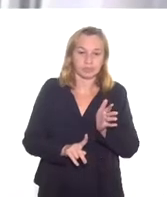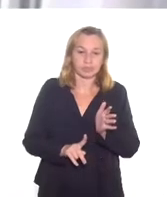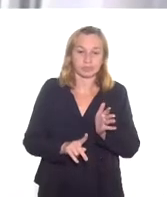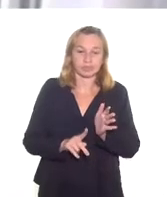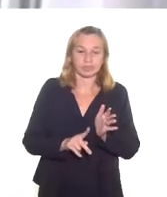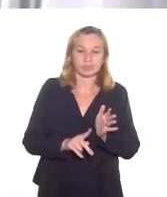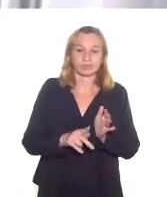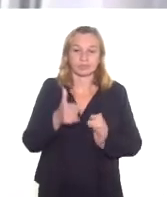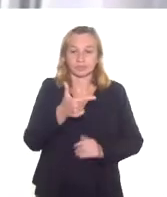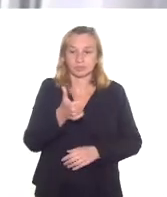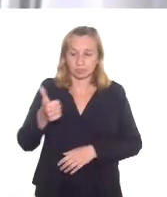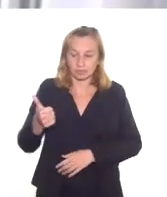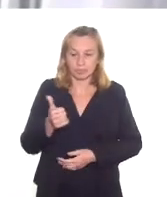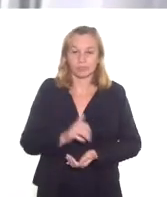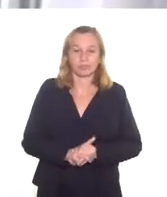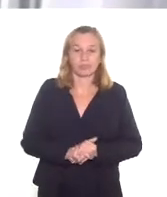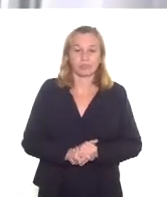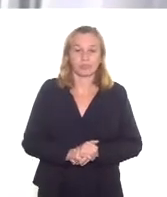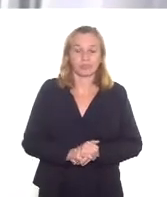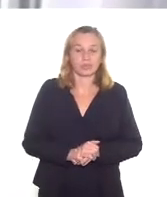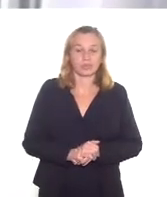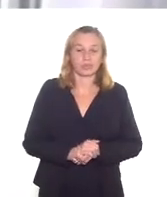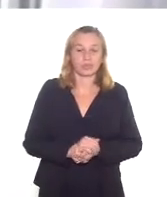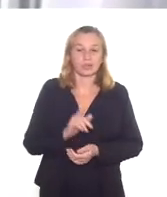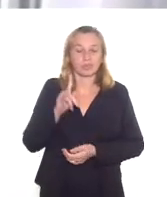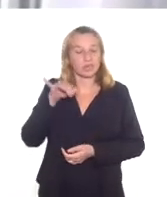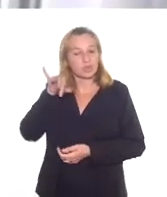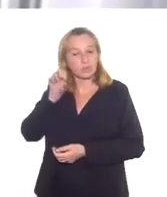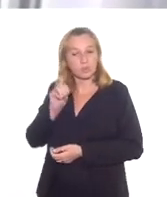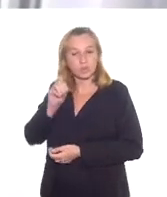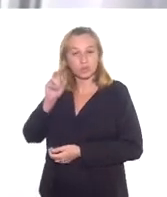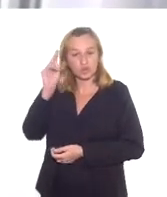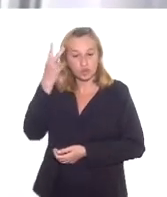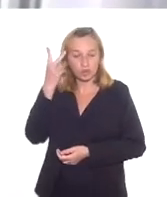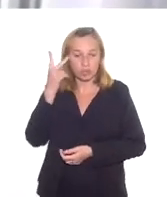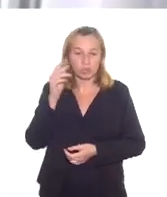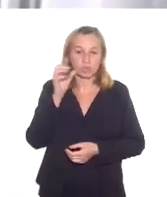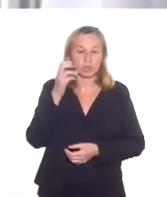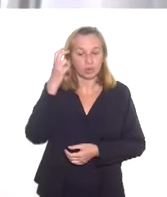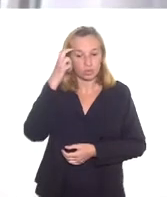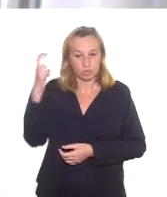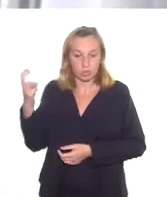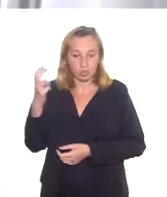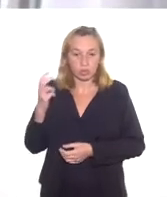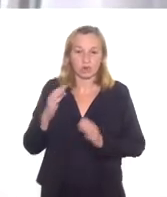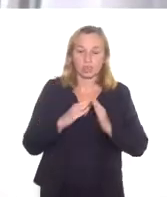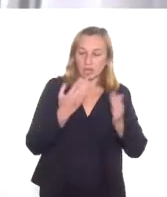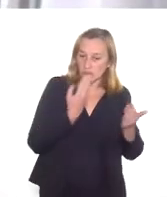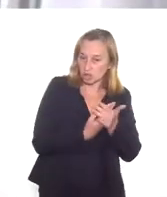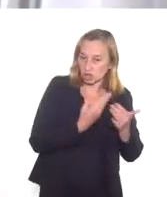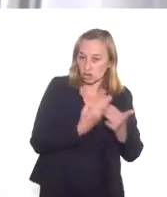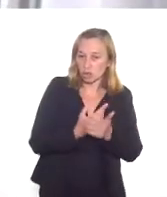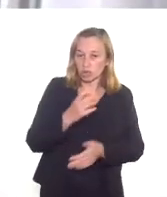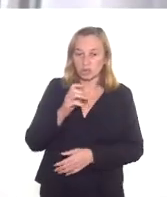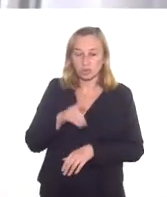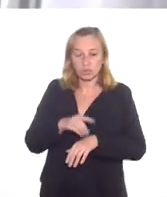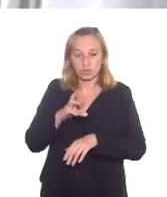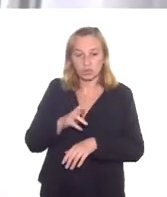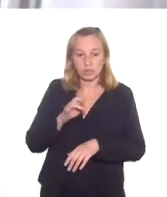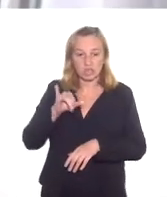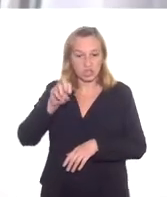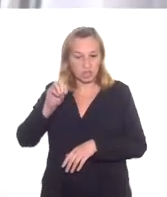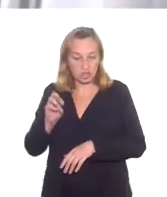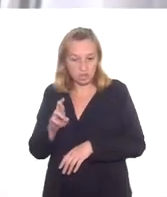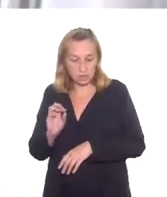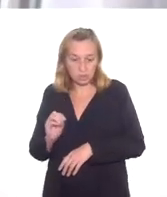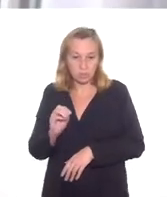de 2021 para declarar patrimônio histórico cultural do nosso estado a Escola Municipal Doutor Cícero Pena. Esse médico,